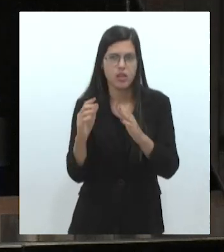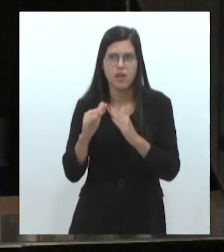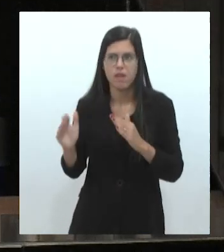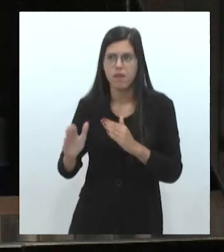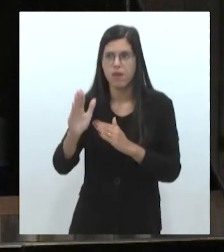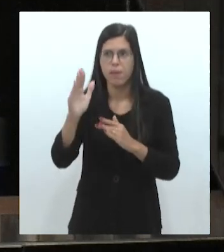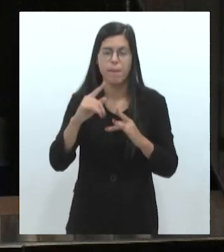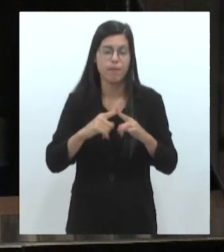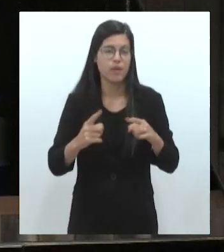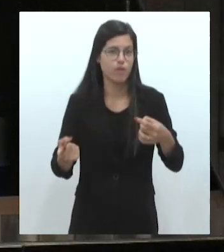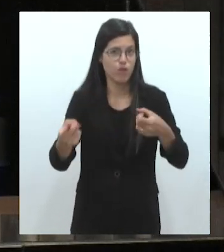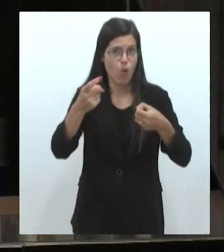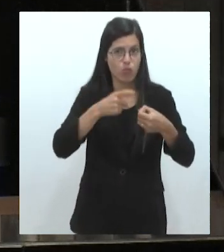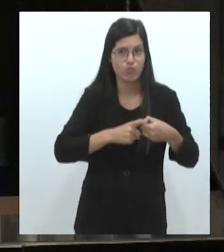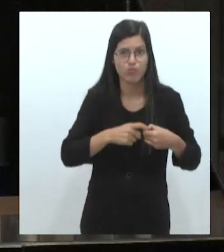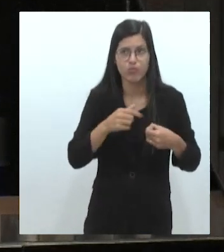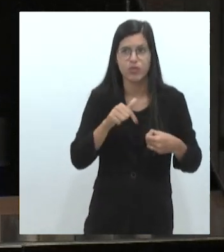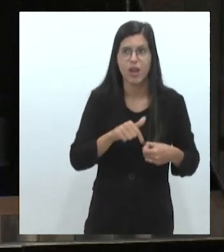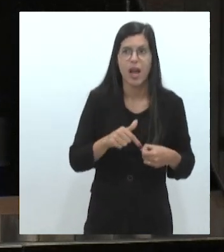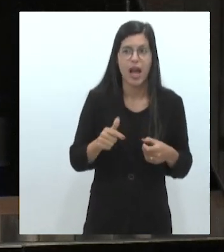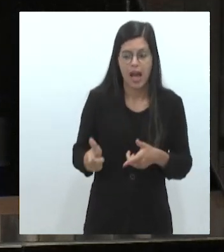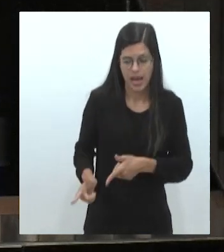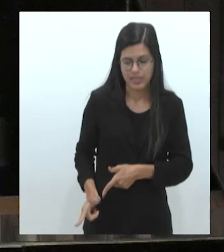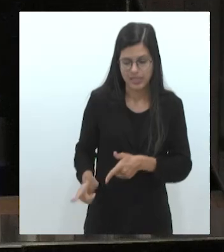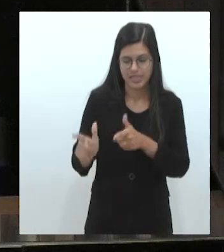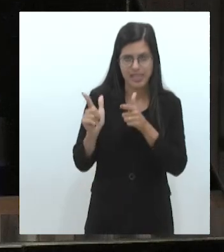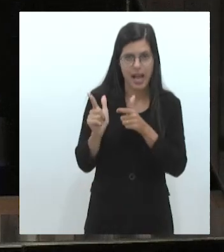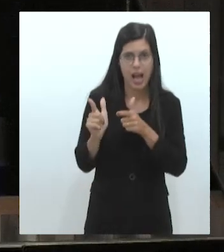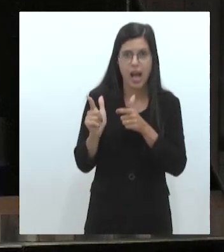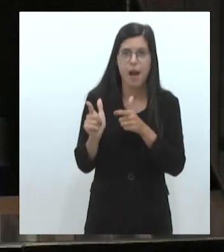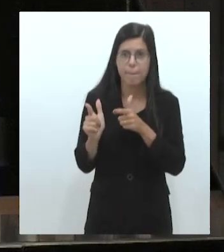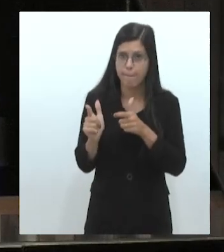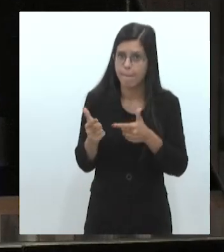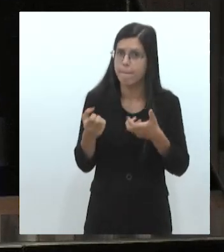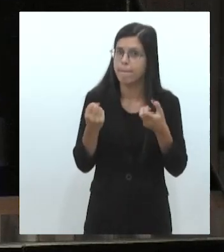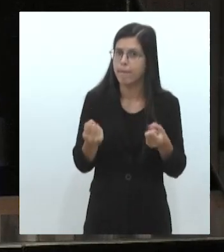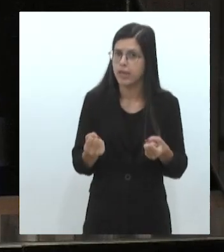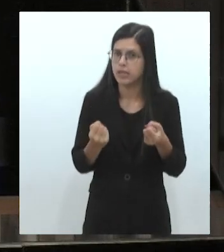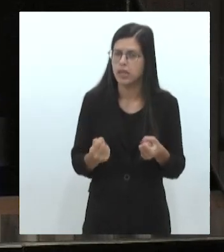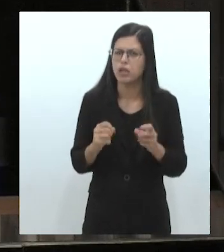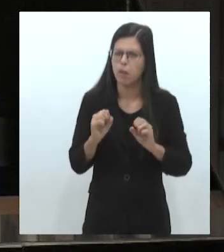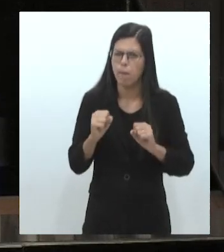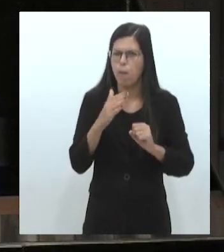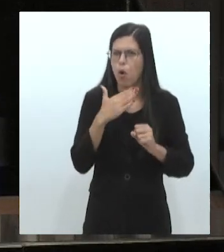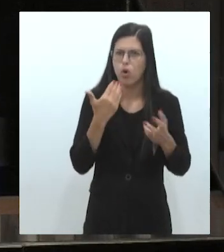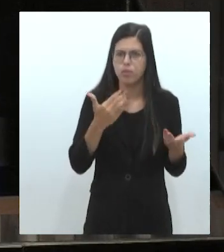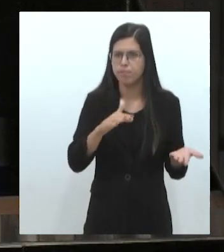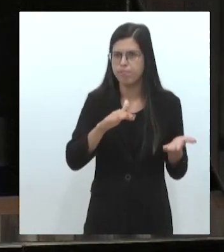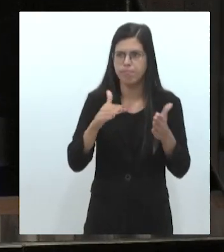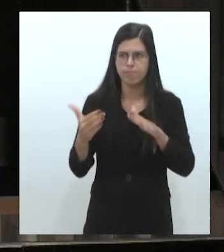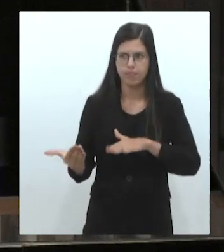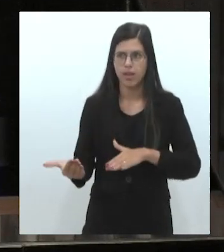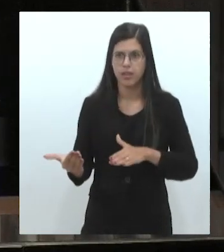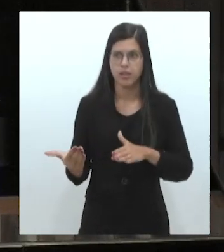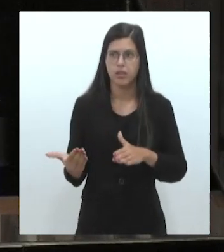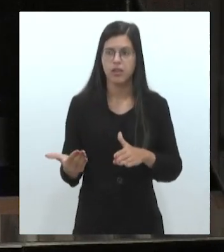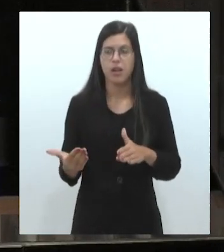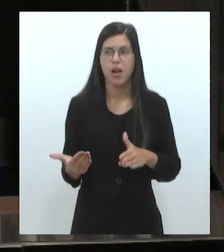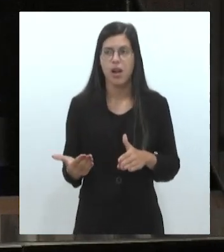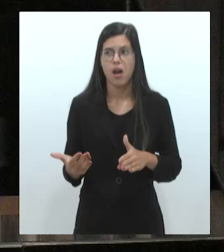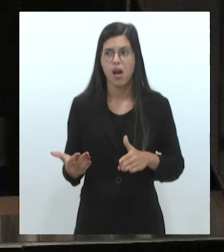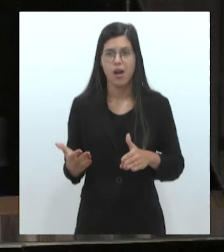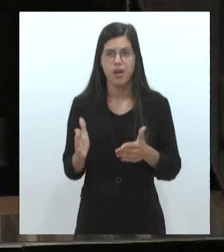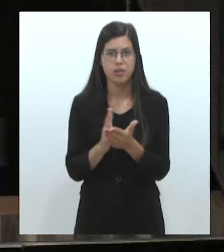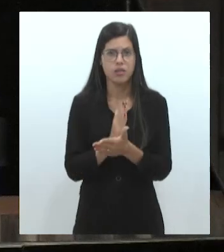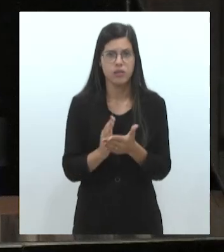máxima essencial. Aquelas armas de calibre pesado, letal, que nem mesmo, por vezes, o Estado